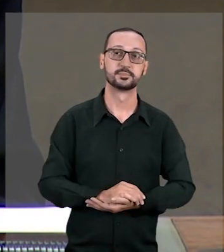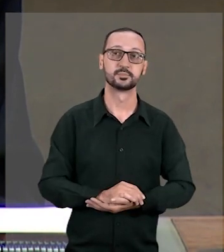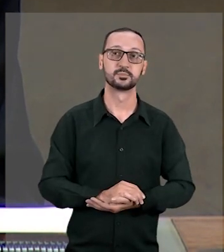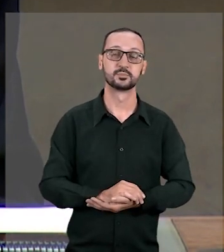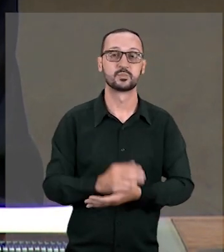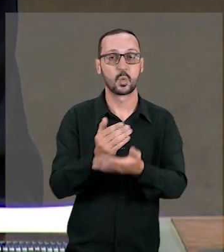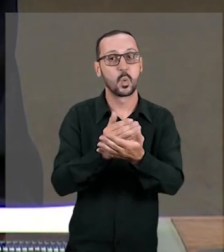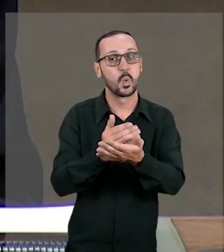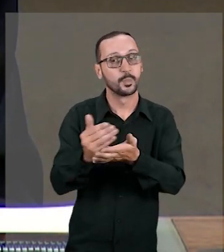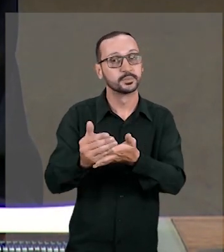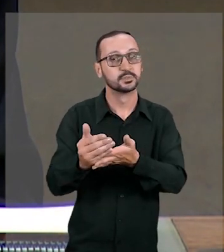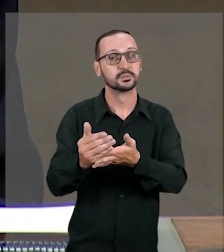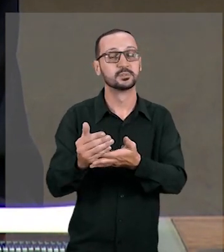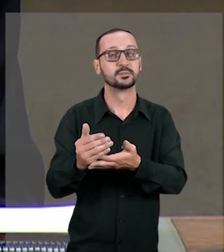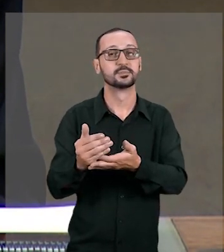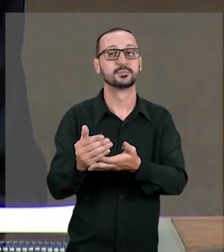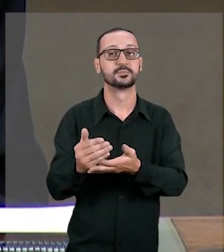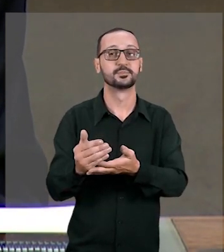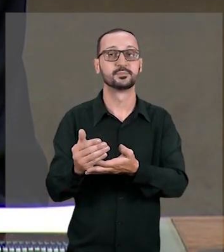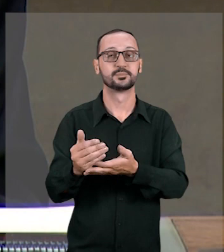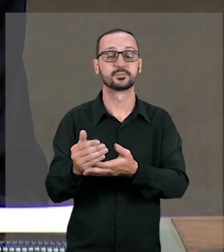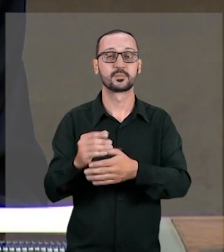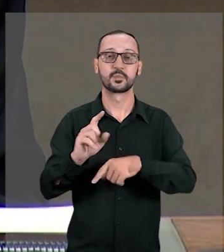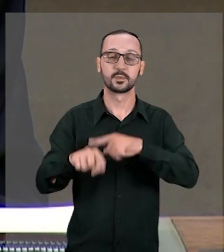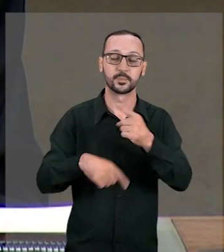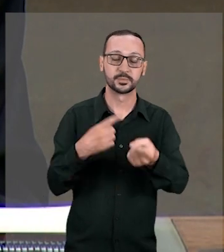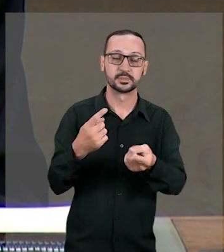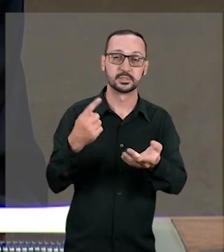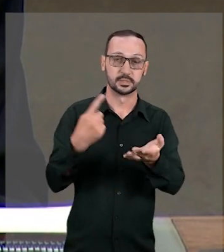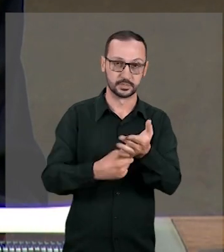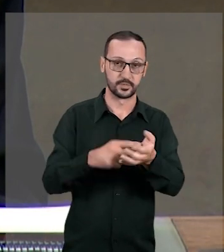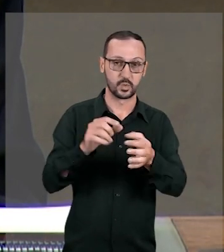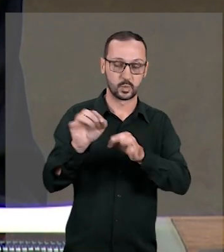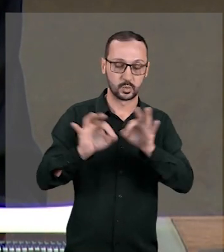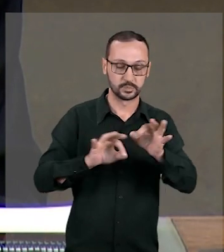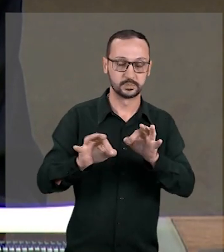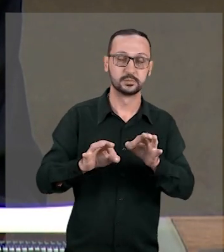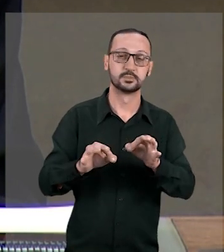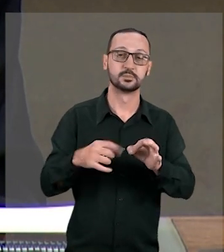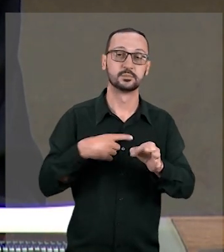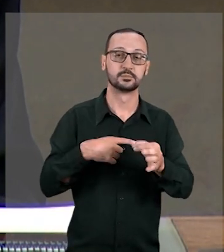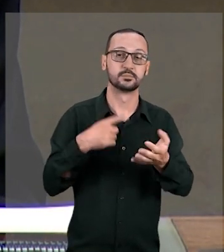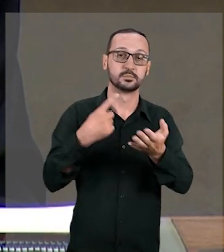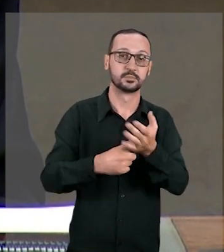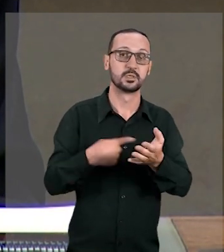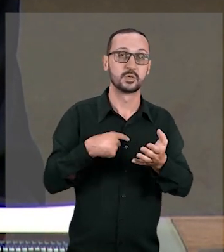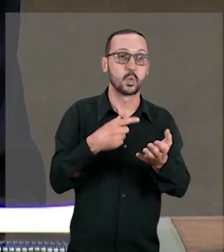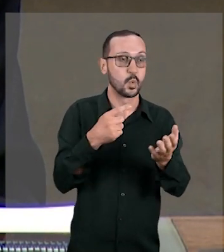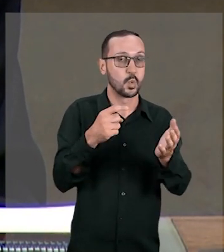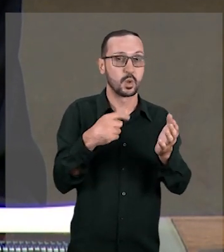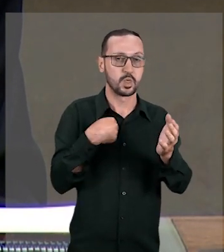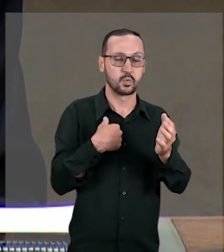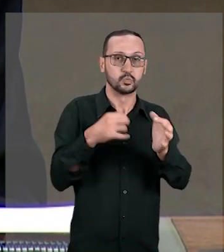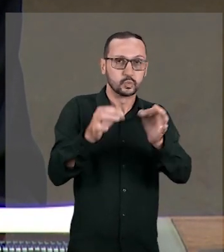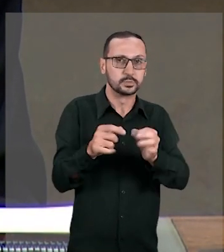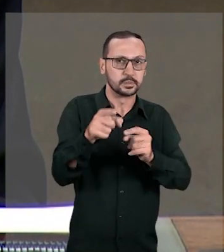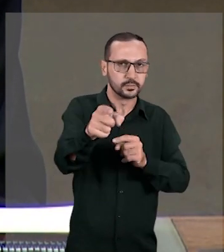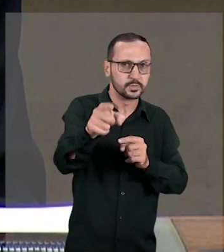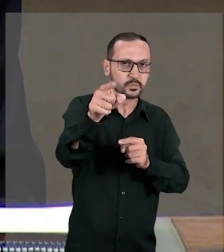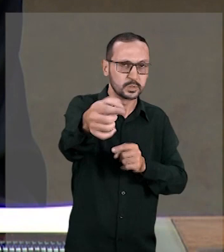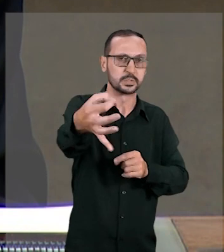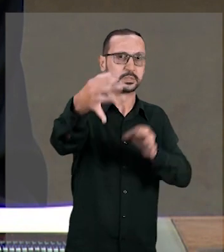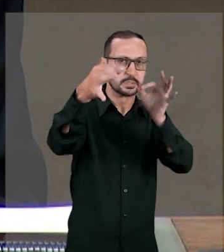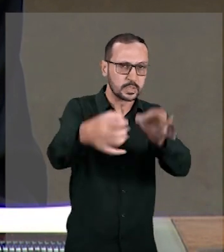A partir daí, depois que nós celebrarmos o pacto de integridade, eu sou correto com você, você é correto